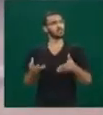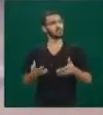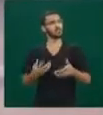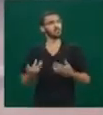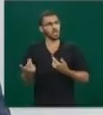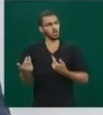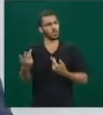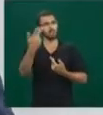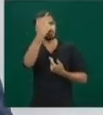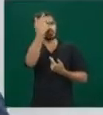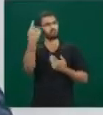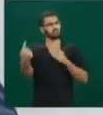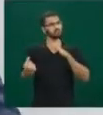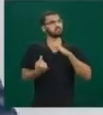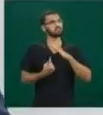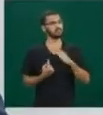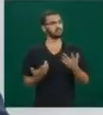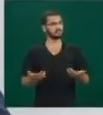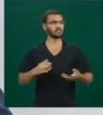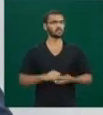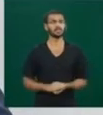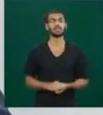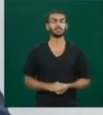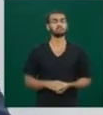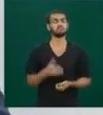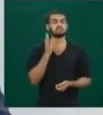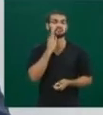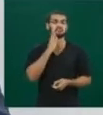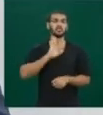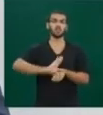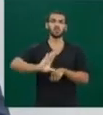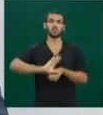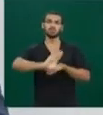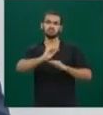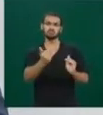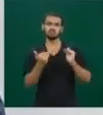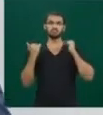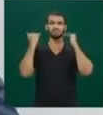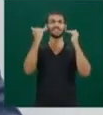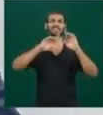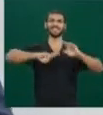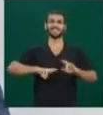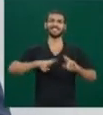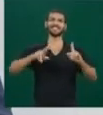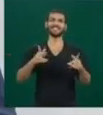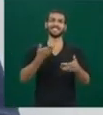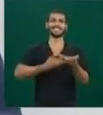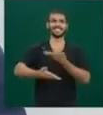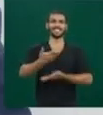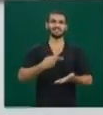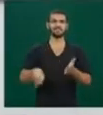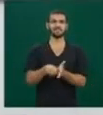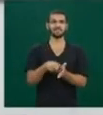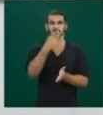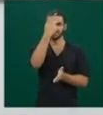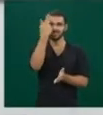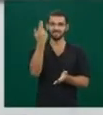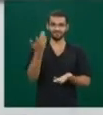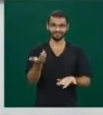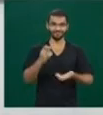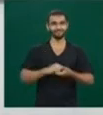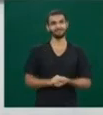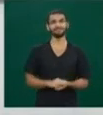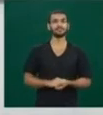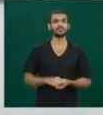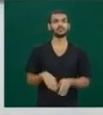sendo tratada. Com toda certeza, esse conhecimento a mais aí vai fazer a diferença, principalmente no atendimento direto ao consumidor. O período